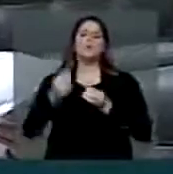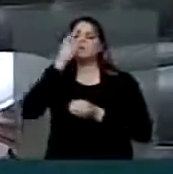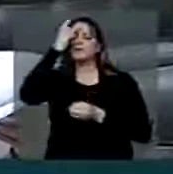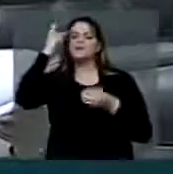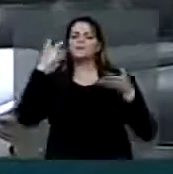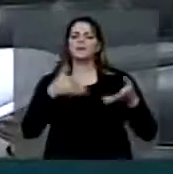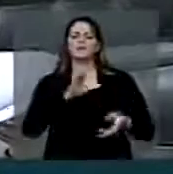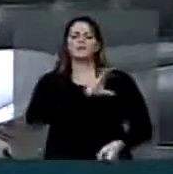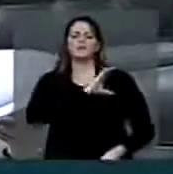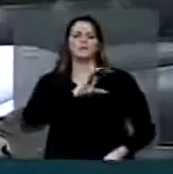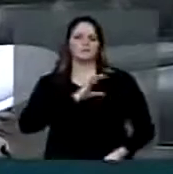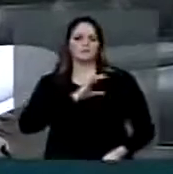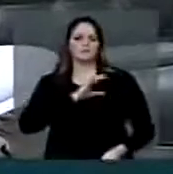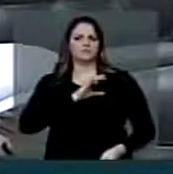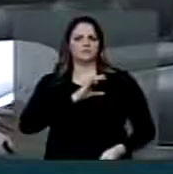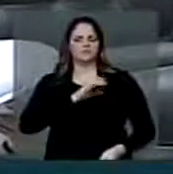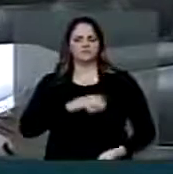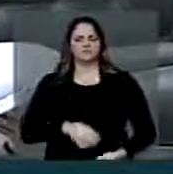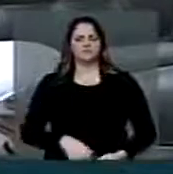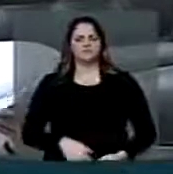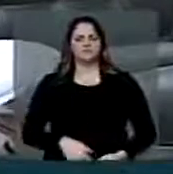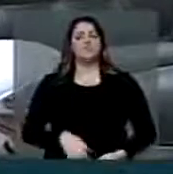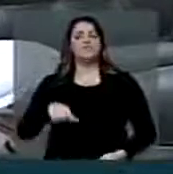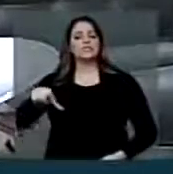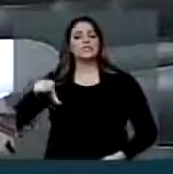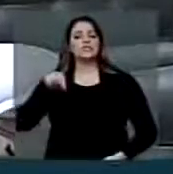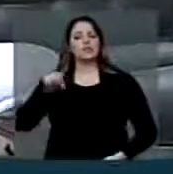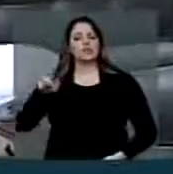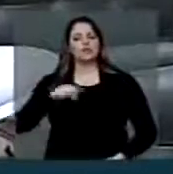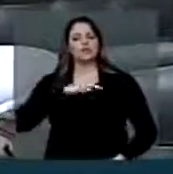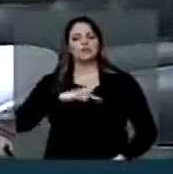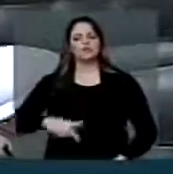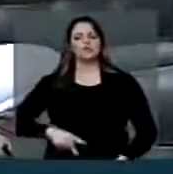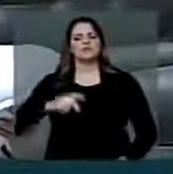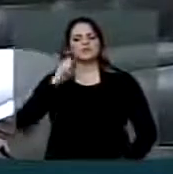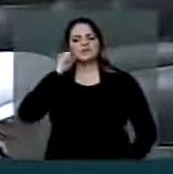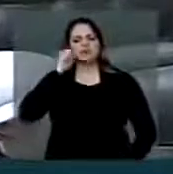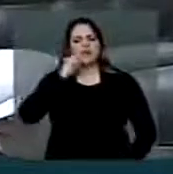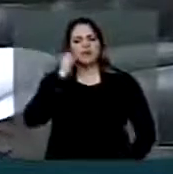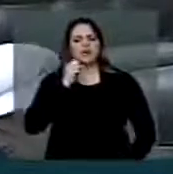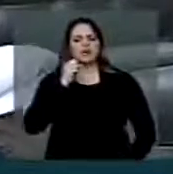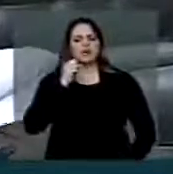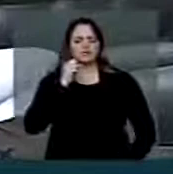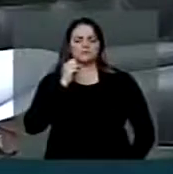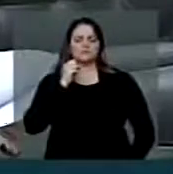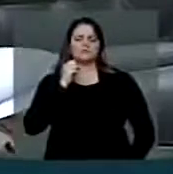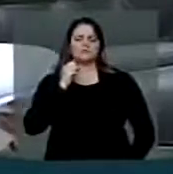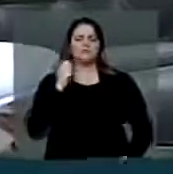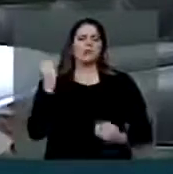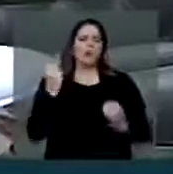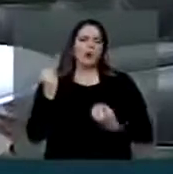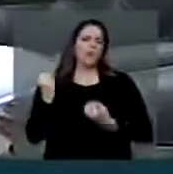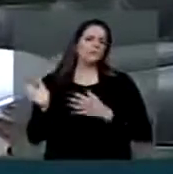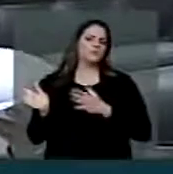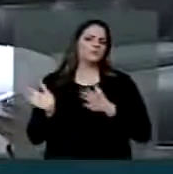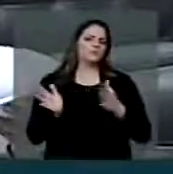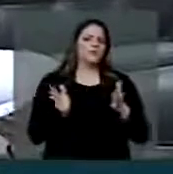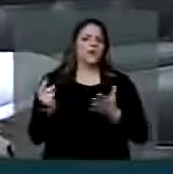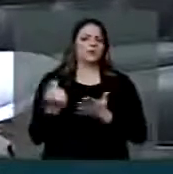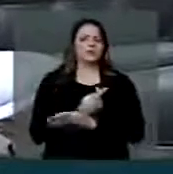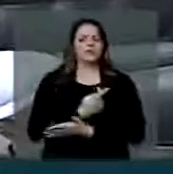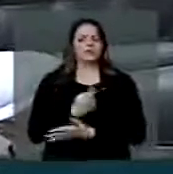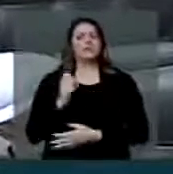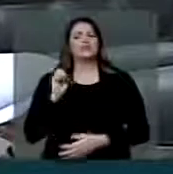aos líderes partidários. A escolha pelo presidente do Senado, como se deu, só ocorreria caso os